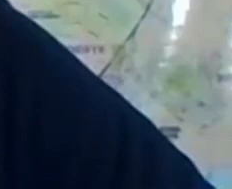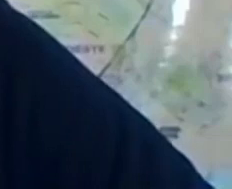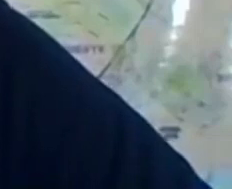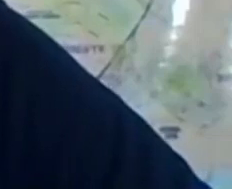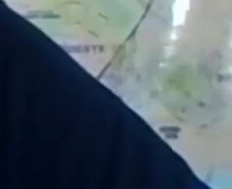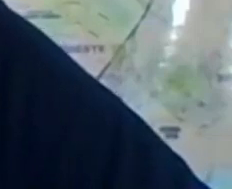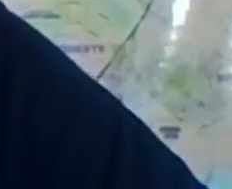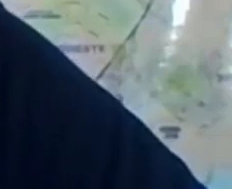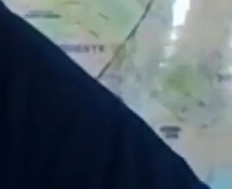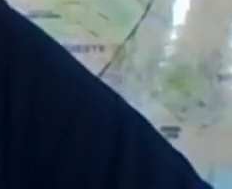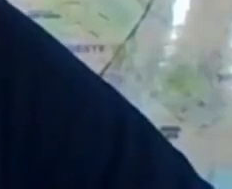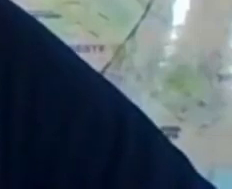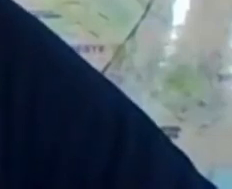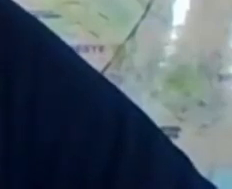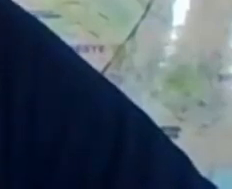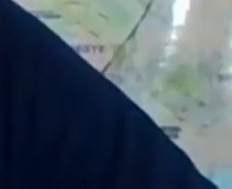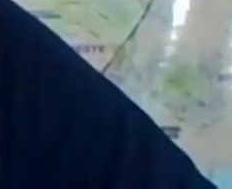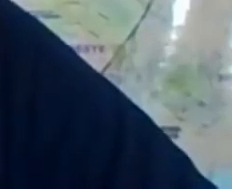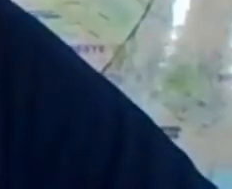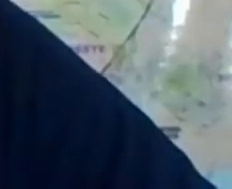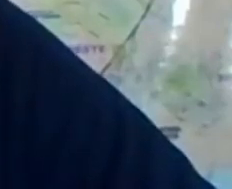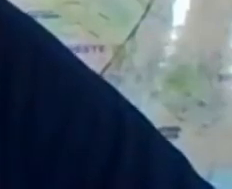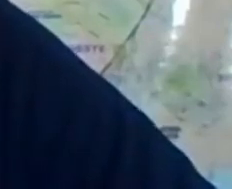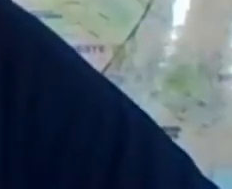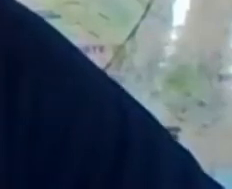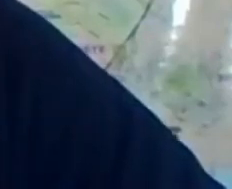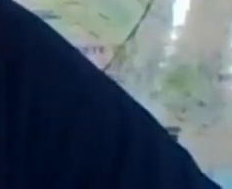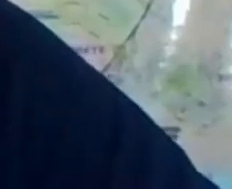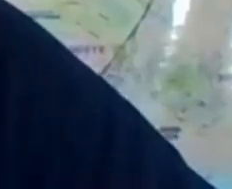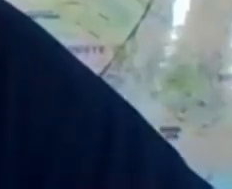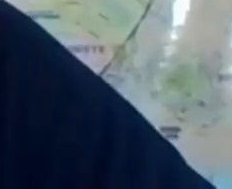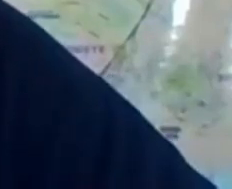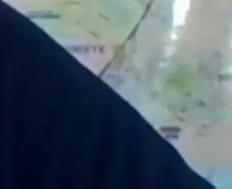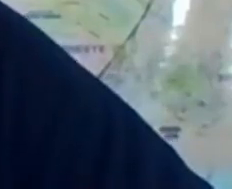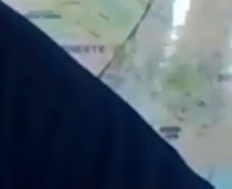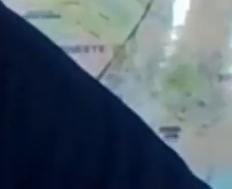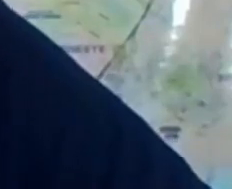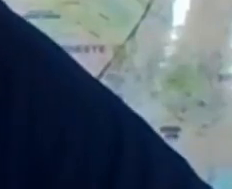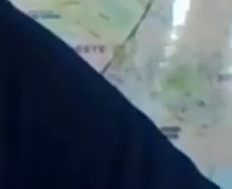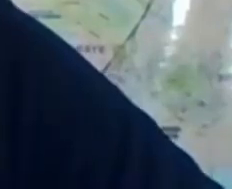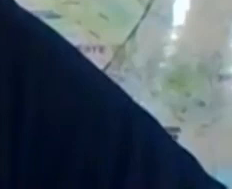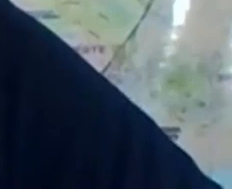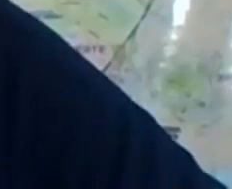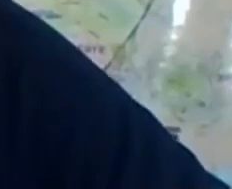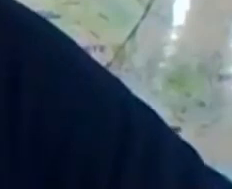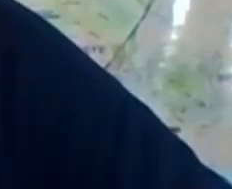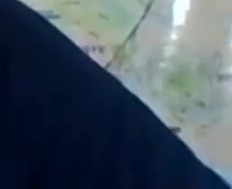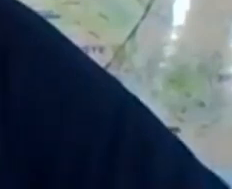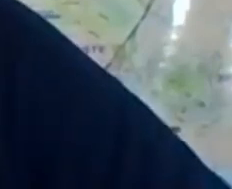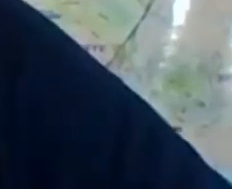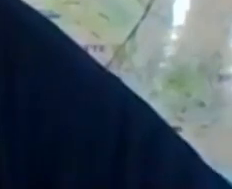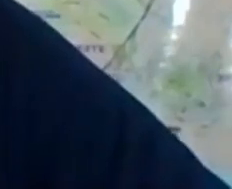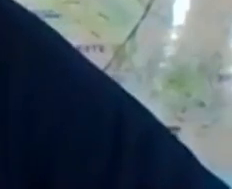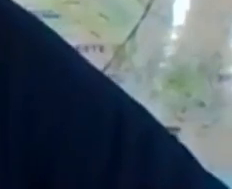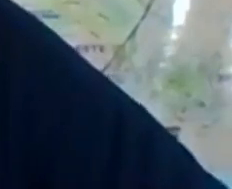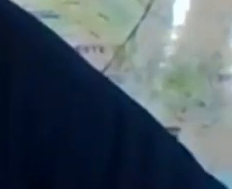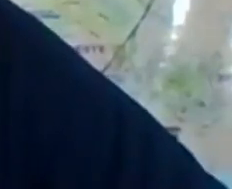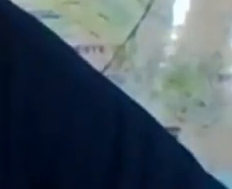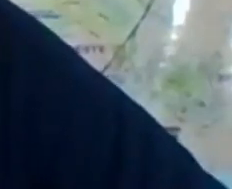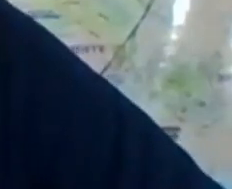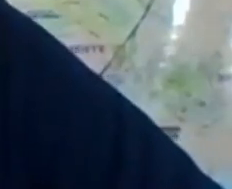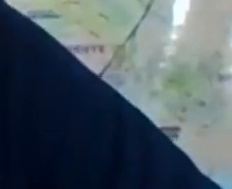Campo Grande com o distrito do Ouro Verde, chegando na região do Campo Belo, portanto, a região